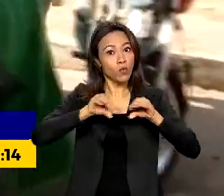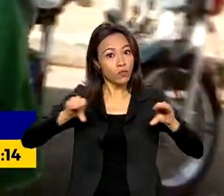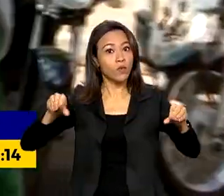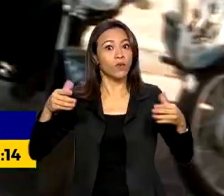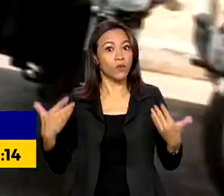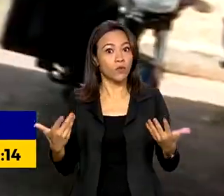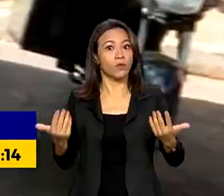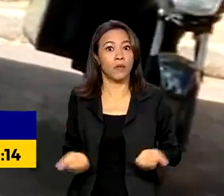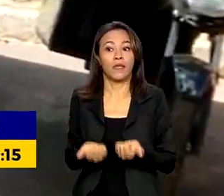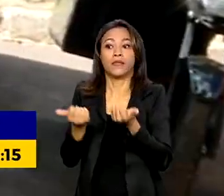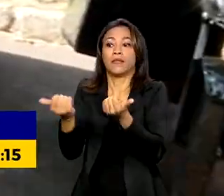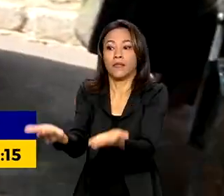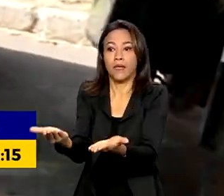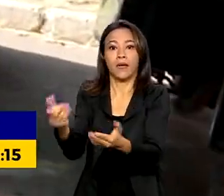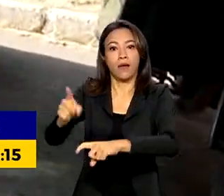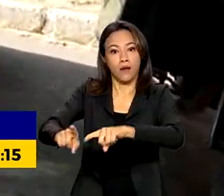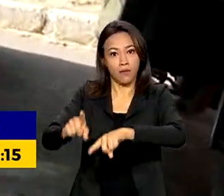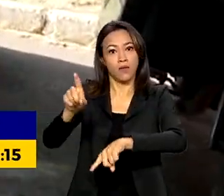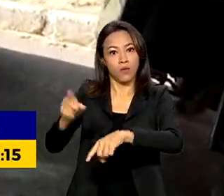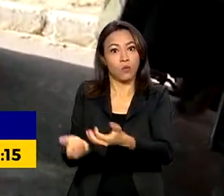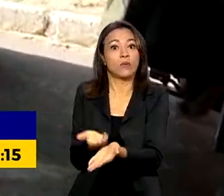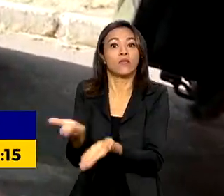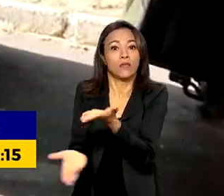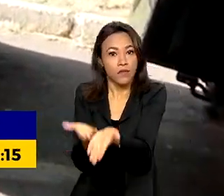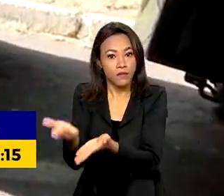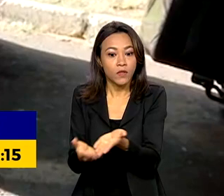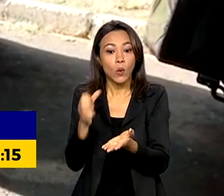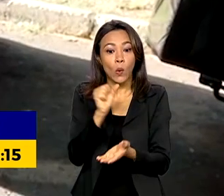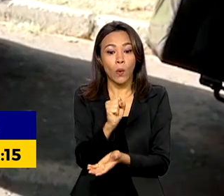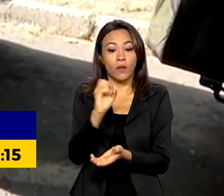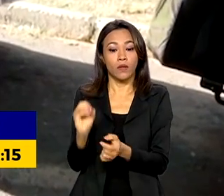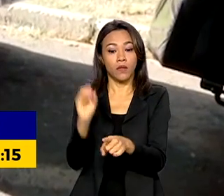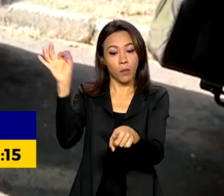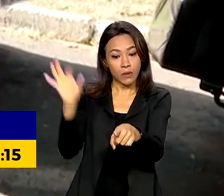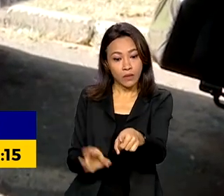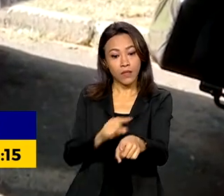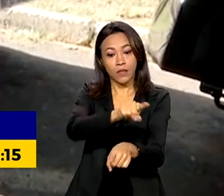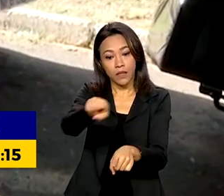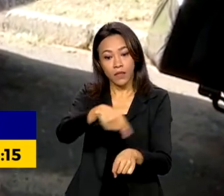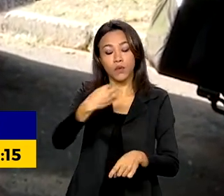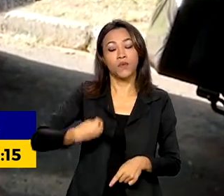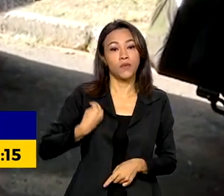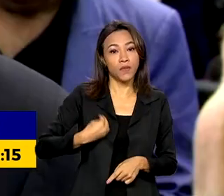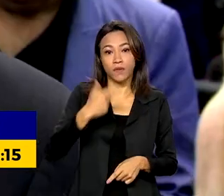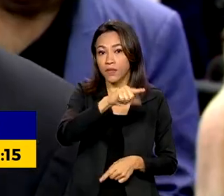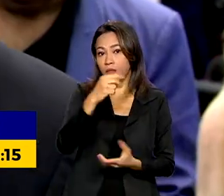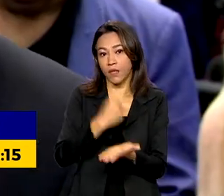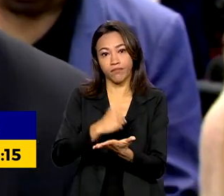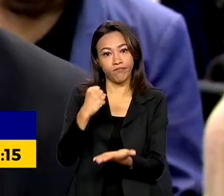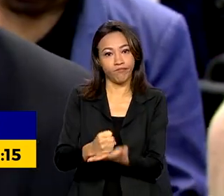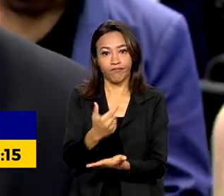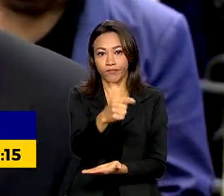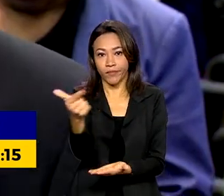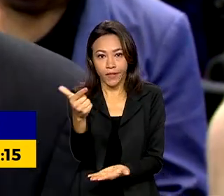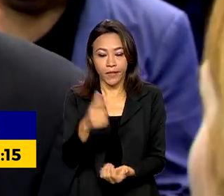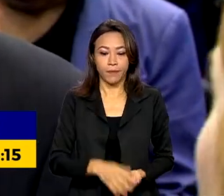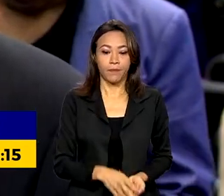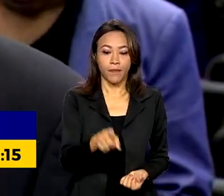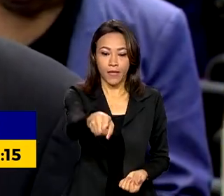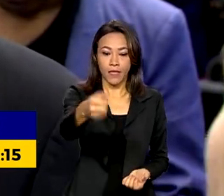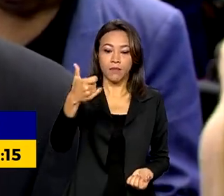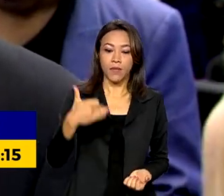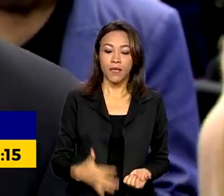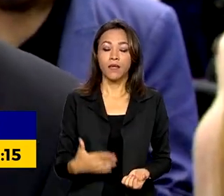Um serviço em que 80% dos trabalhadores vivem na informalidade. Eles estão